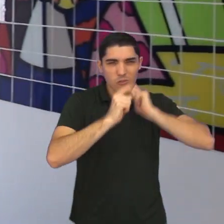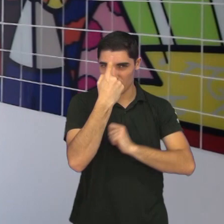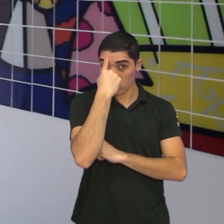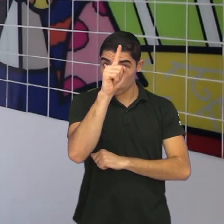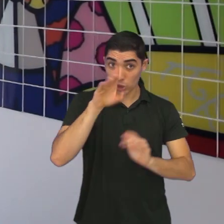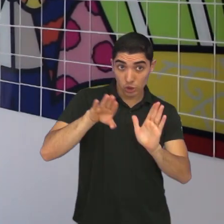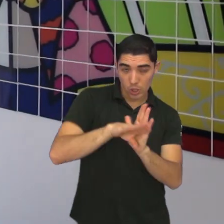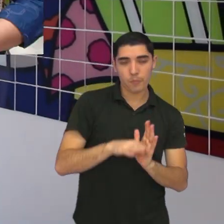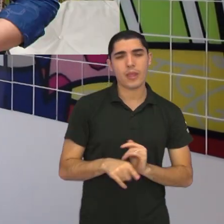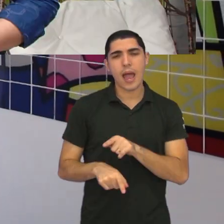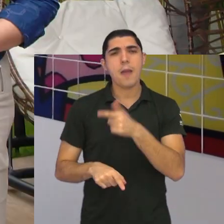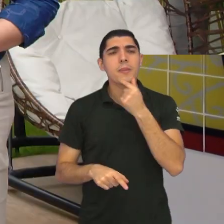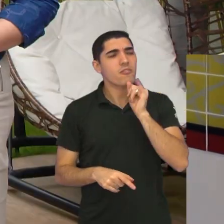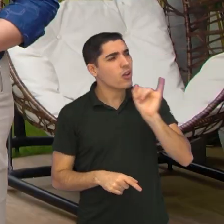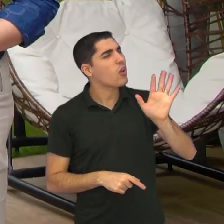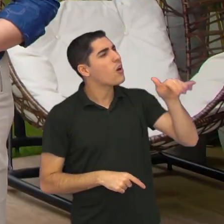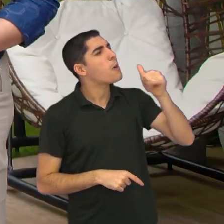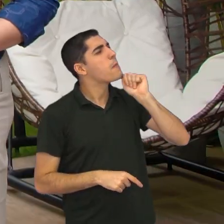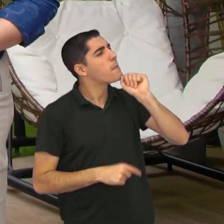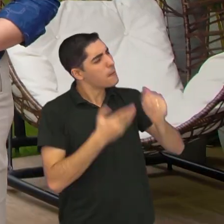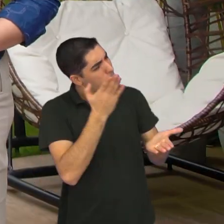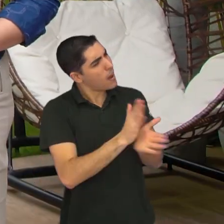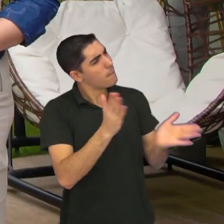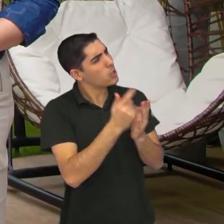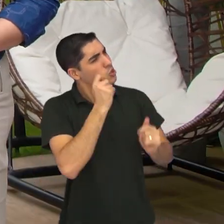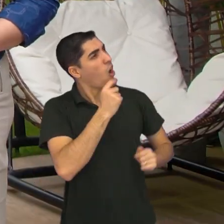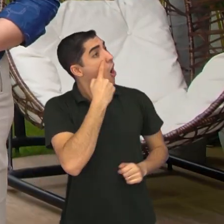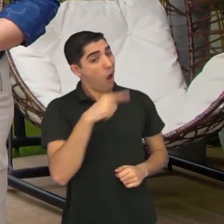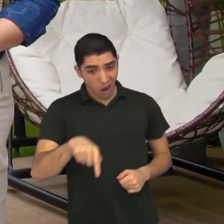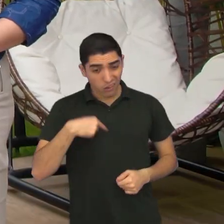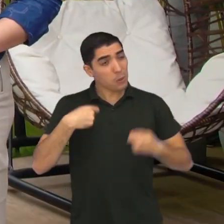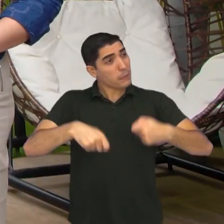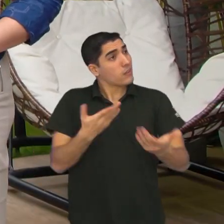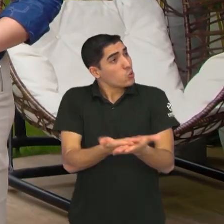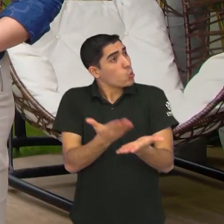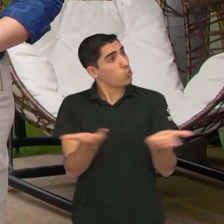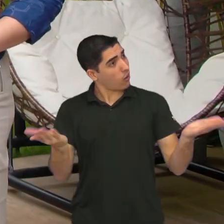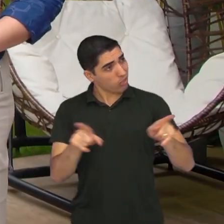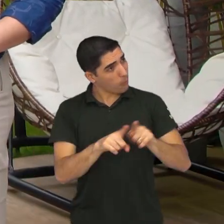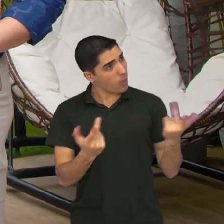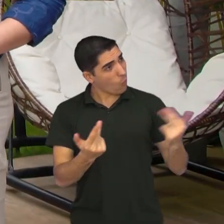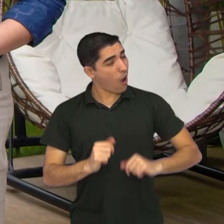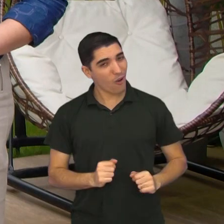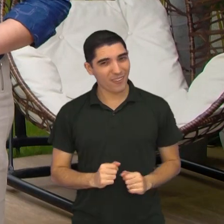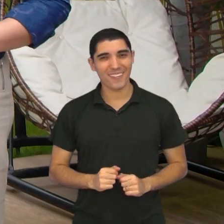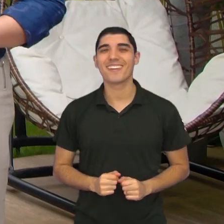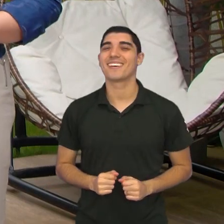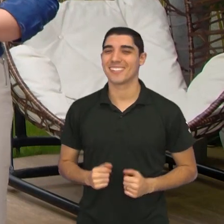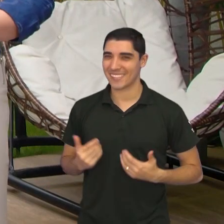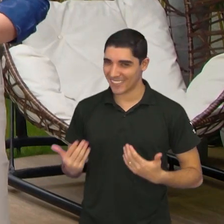nesse primeiro dia. E aí ele virou para a mãe e falou assim: mãe, para de chorar. Você não está vendo? Eu vou ter até que estudar aqui.